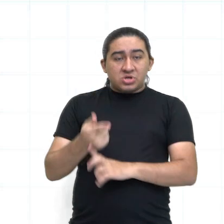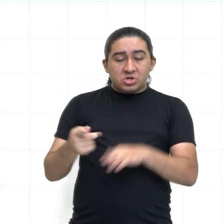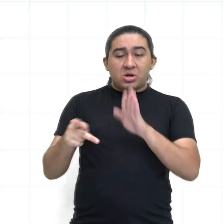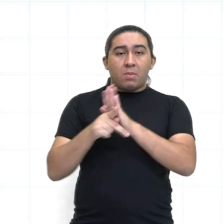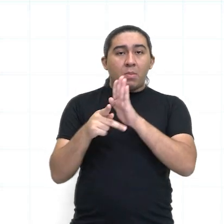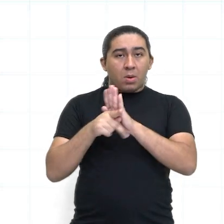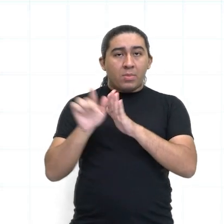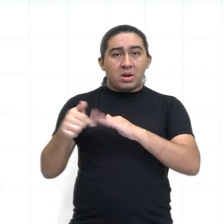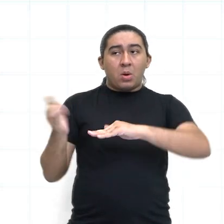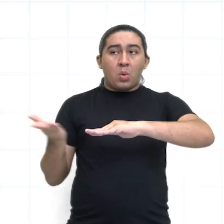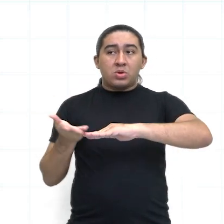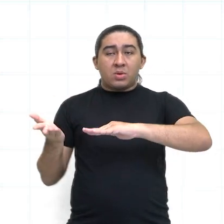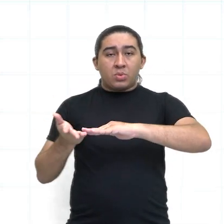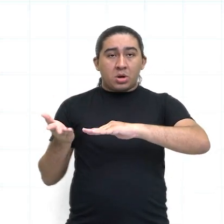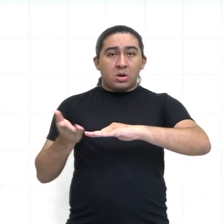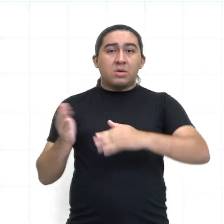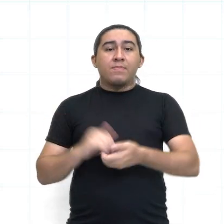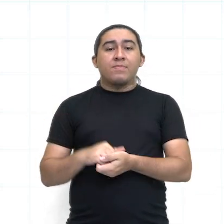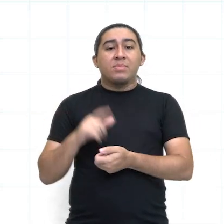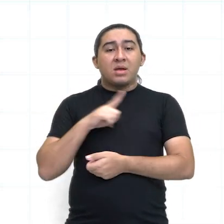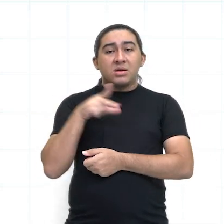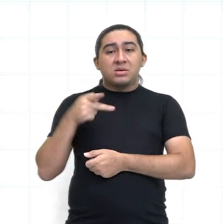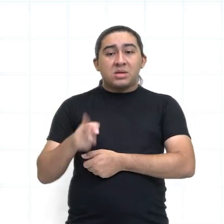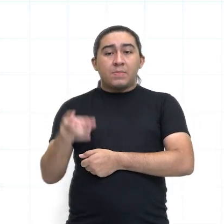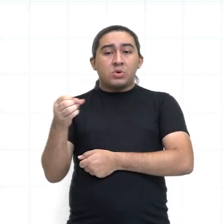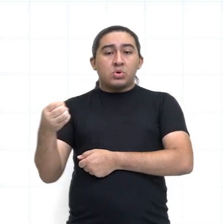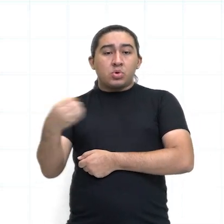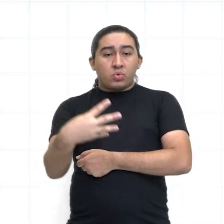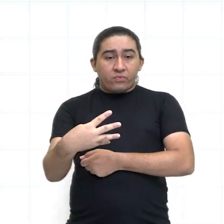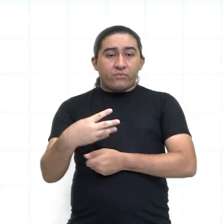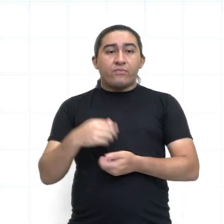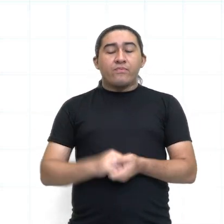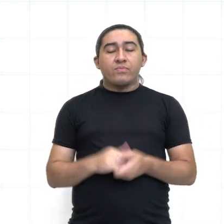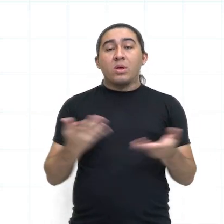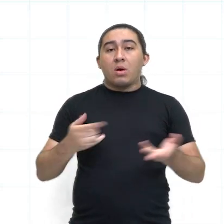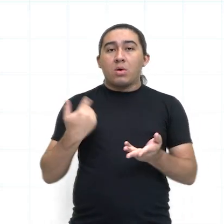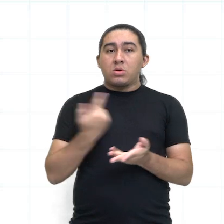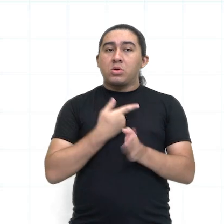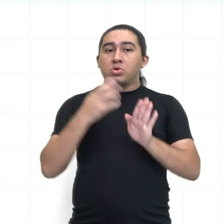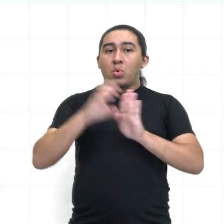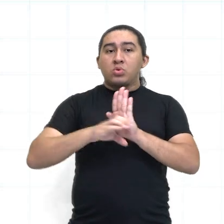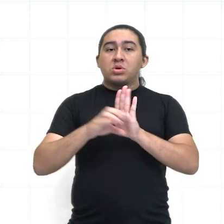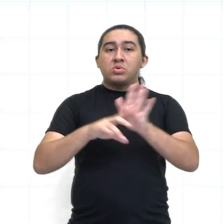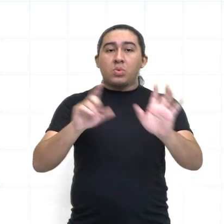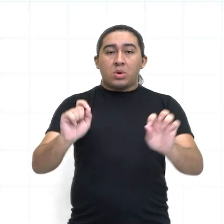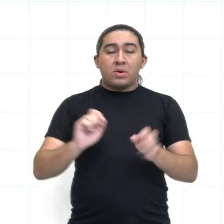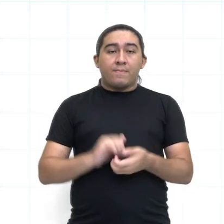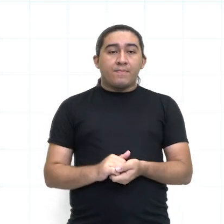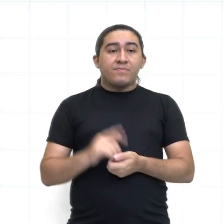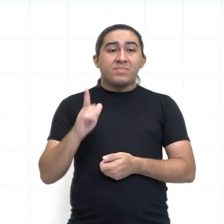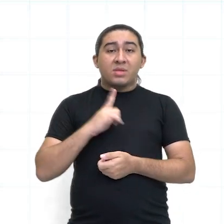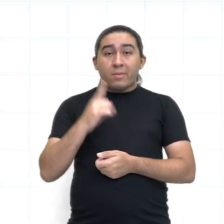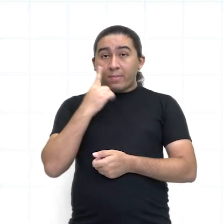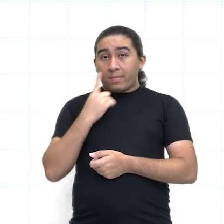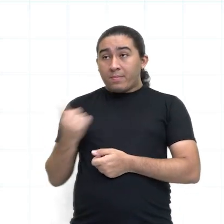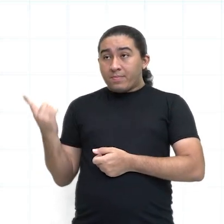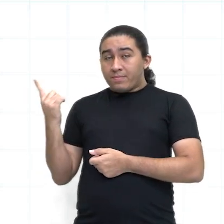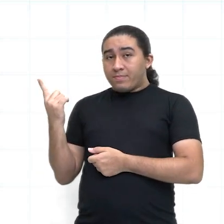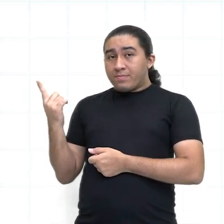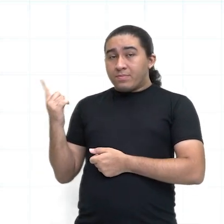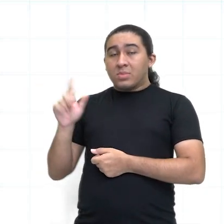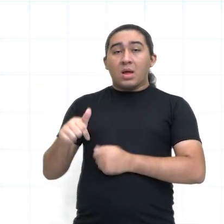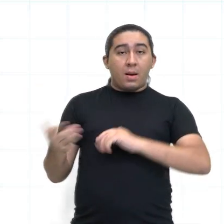da arte contemporânea estão sempre inovando. E agora vamos conceituar o minimalismo, que é um movimento da